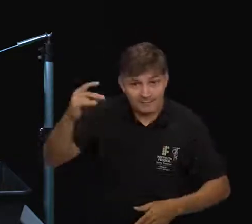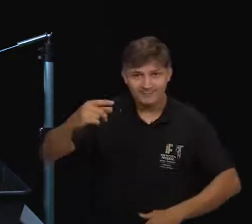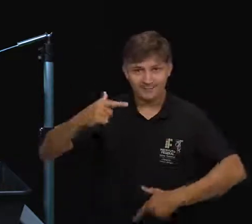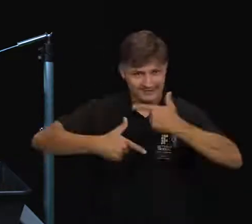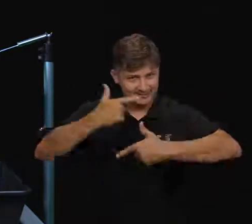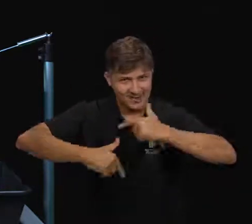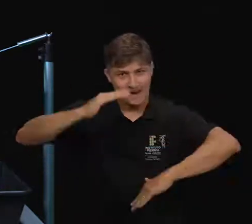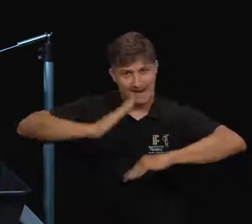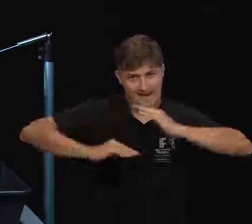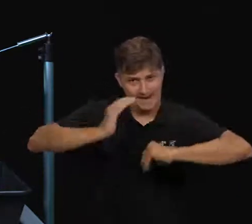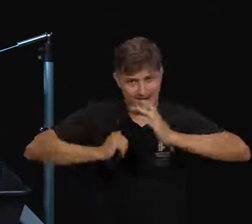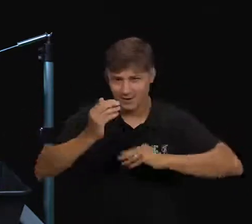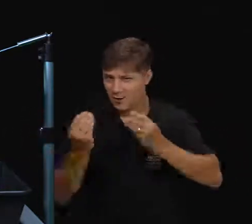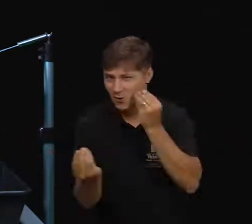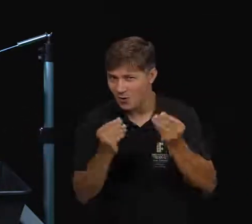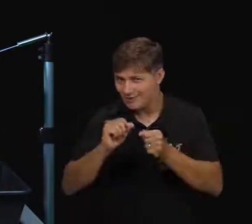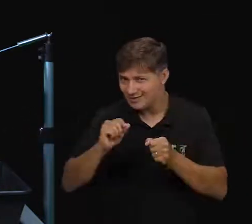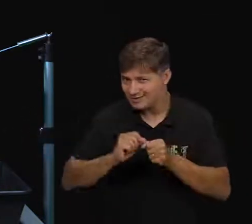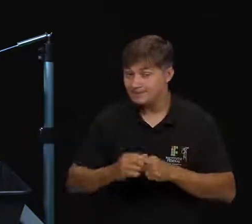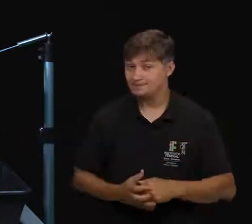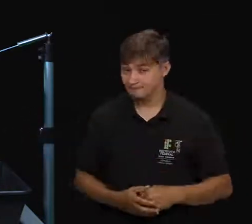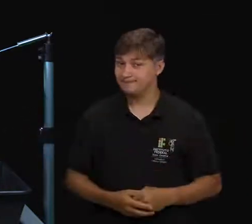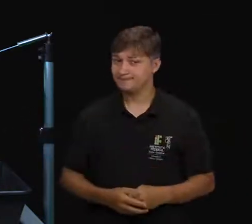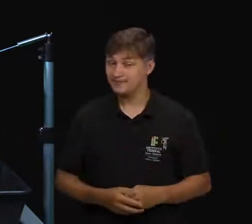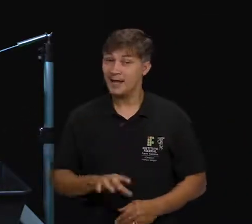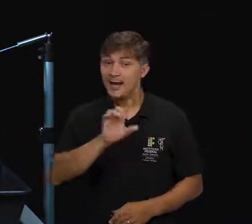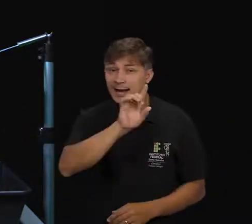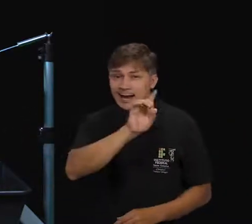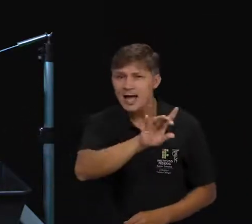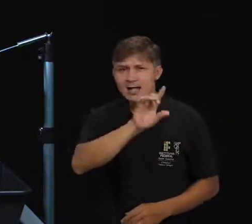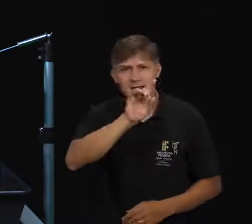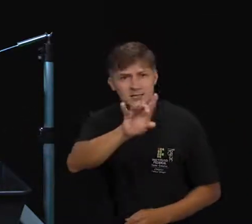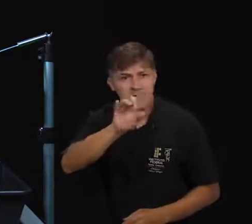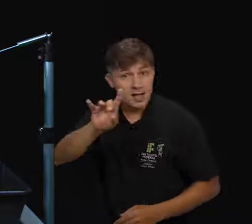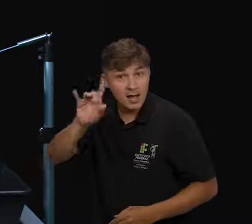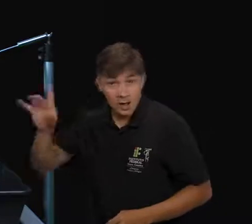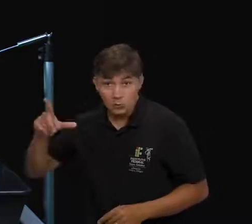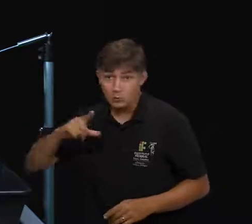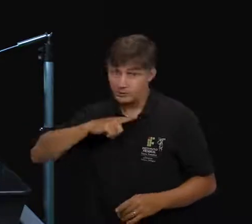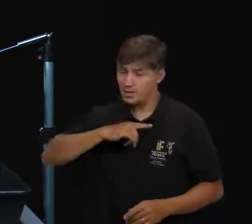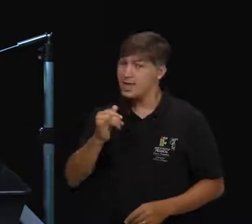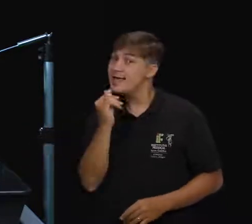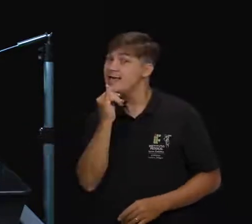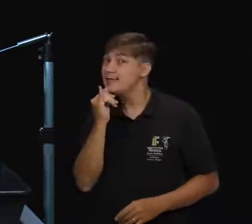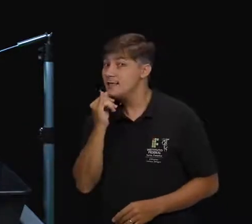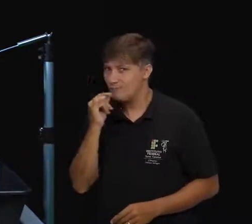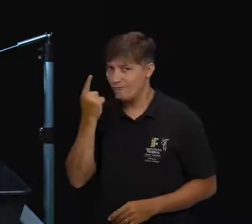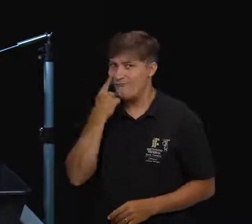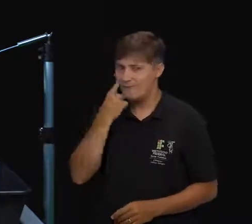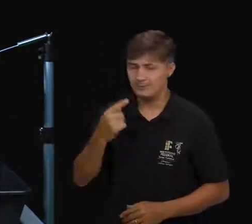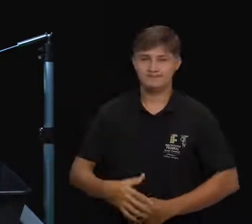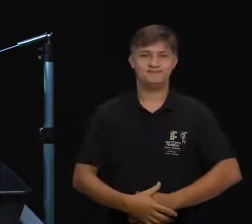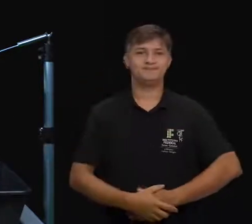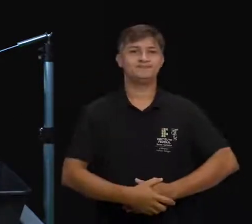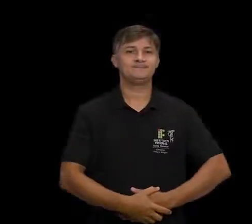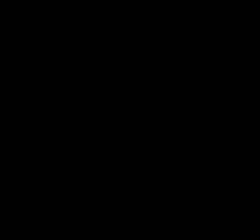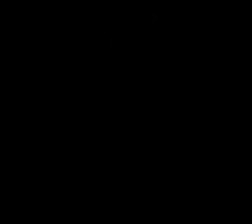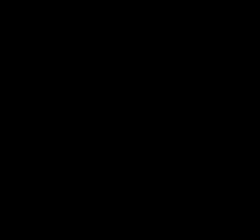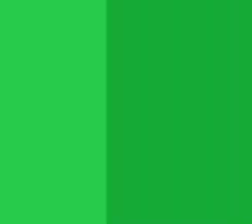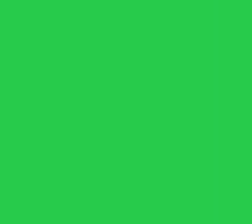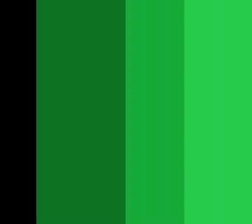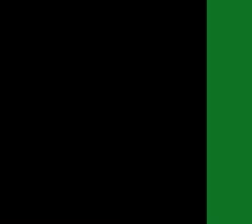vai agora para a prática. Vamos ver o set e vamos ver como clicar cada um desses tipos. Eu vou fazer um exemplo de cada